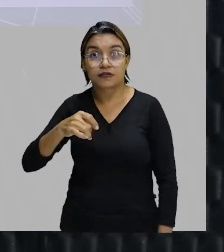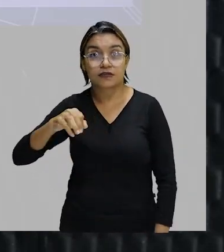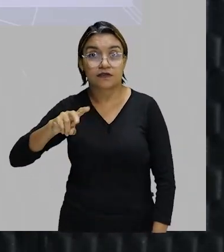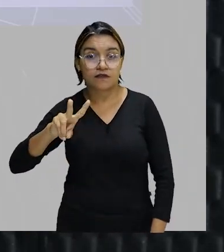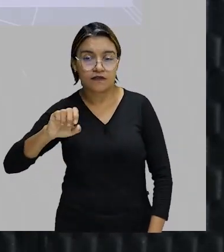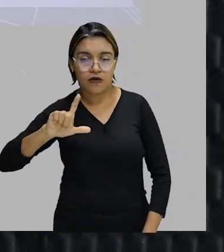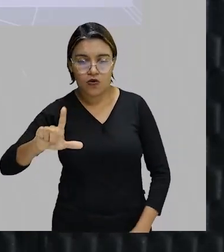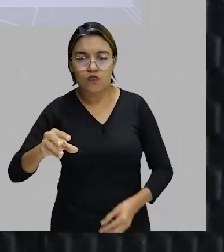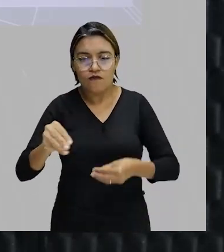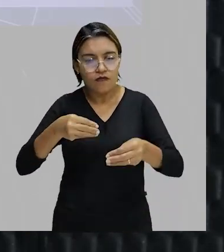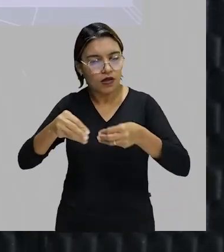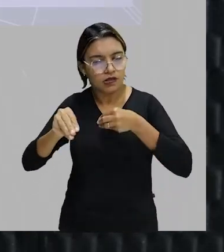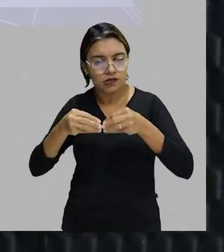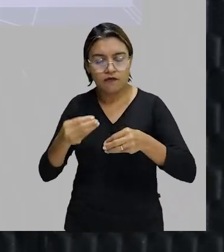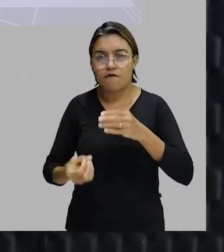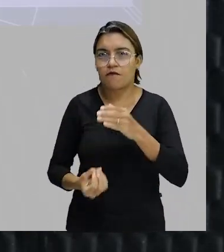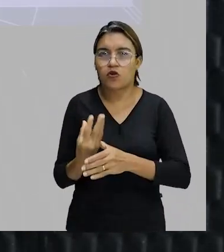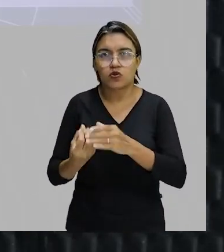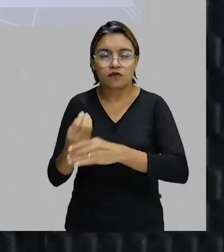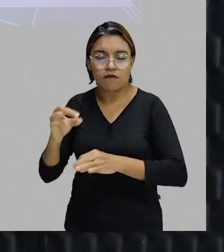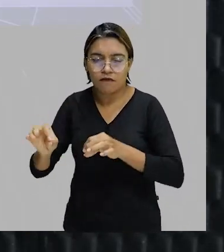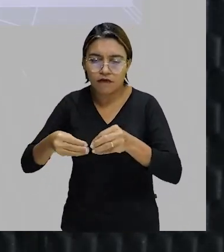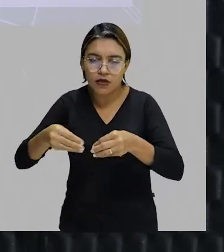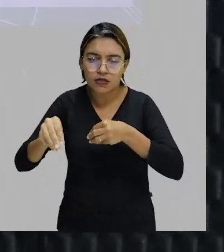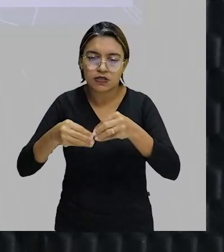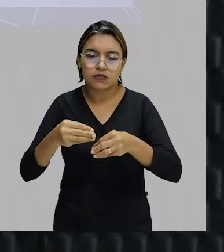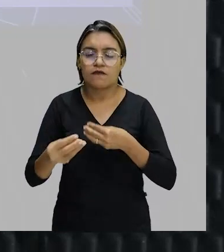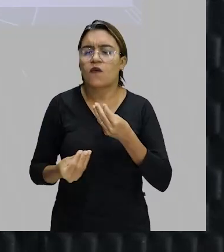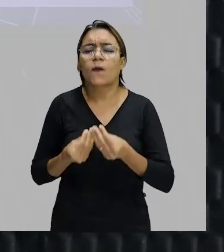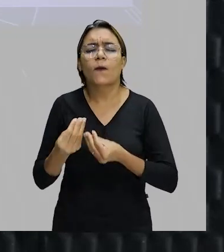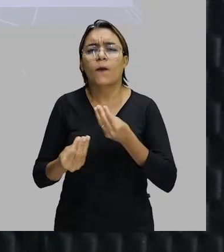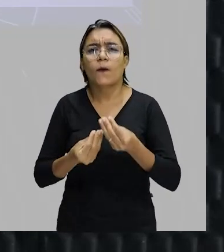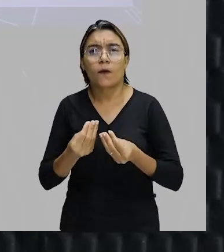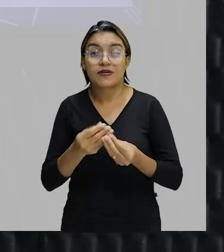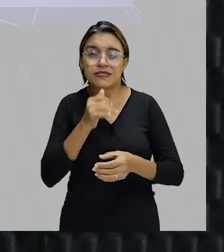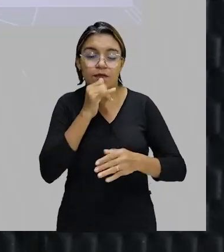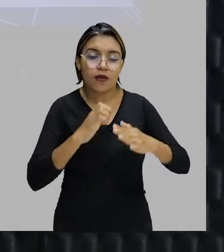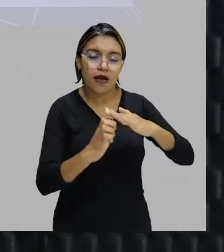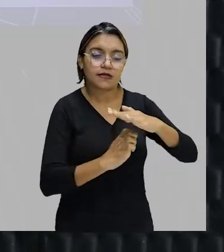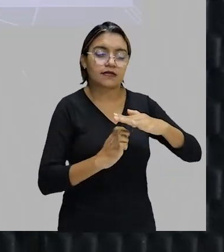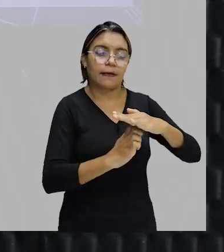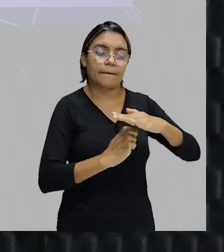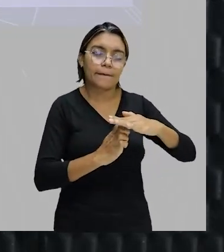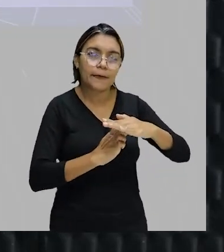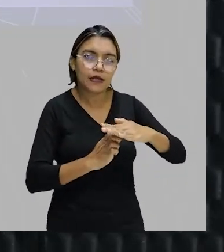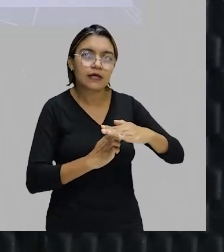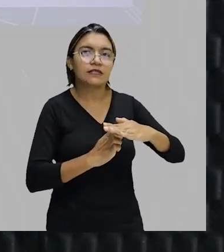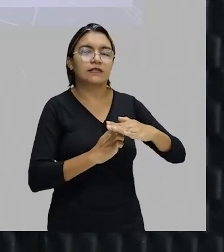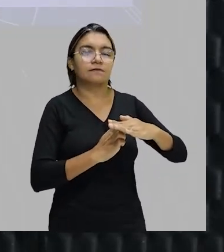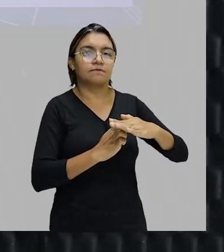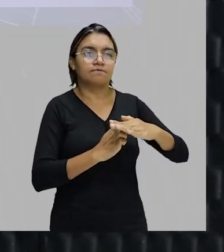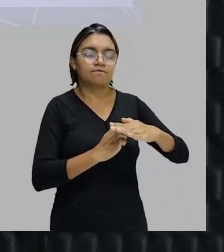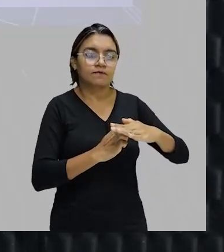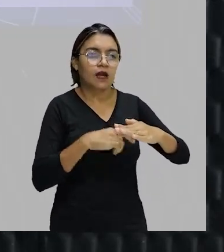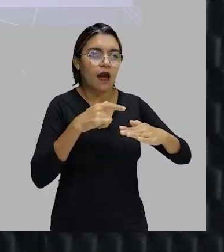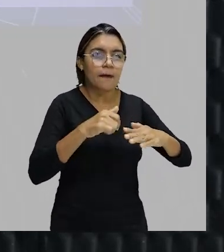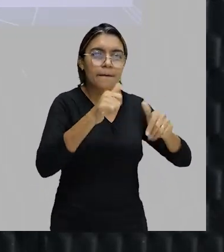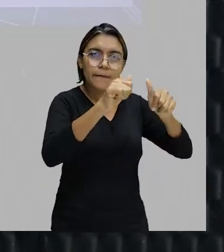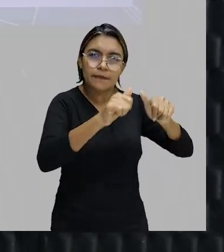isso, Marcos? As empresas hoje, elas vão estudar o mercado, elas vão buscar entender as tendências